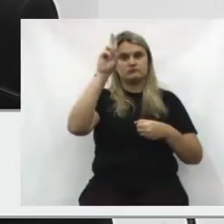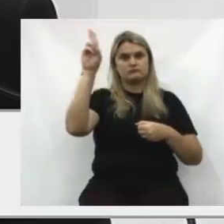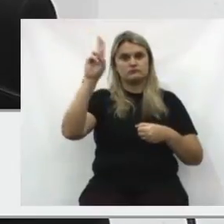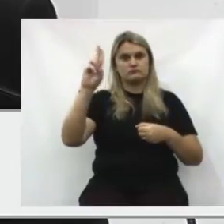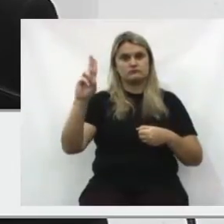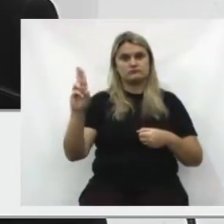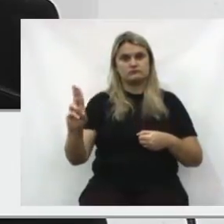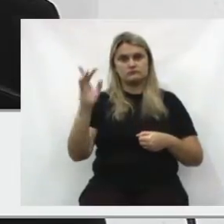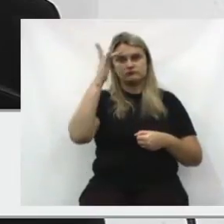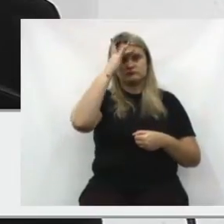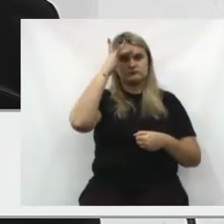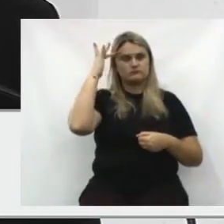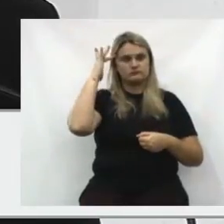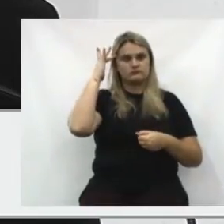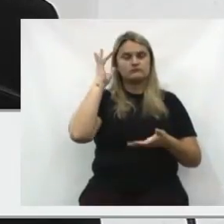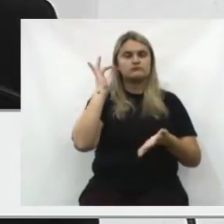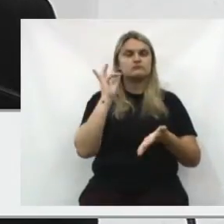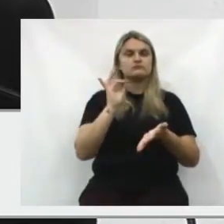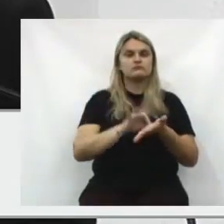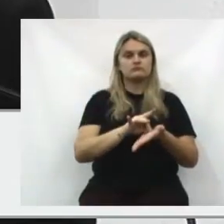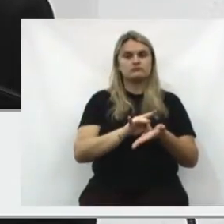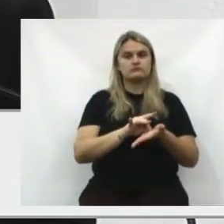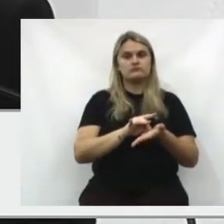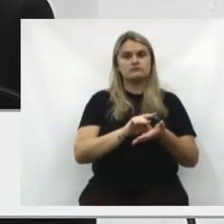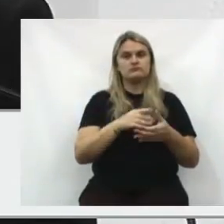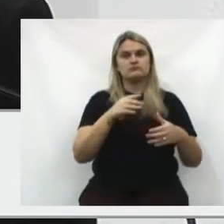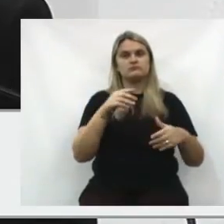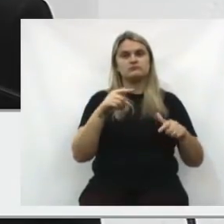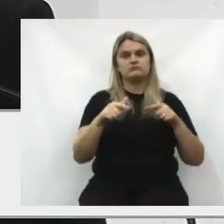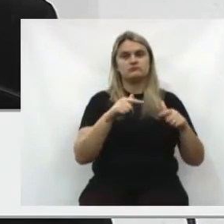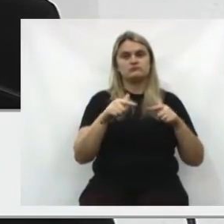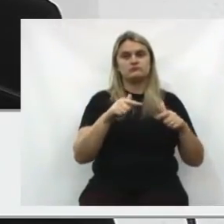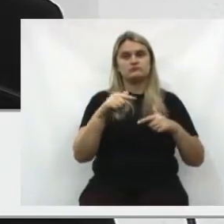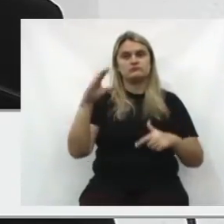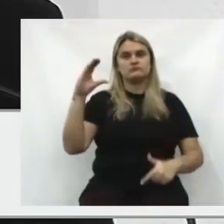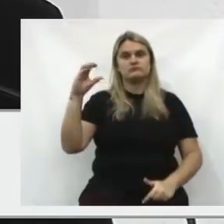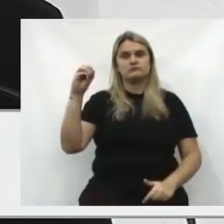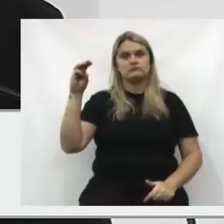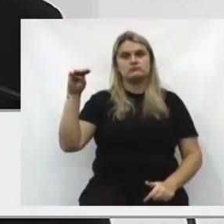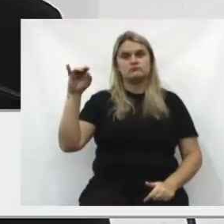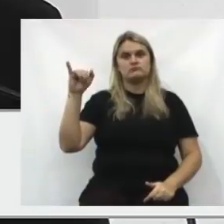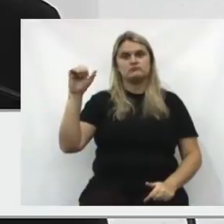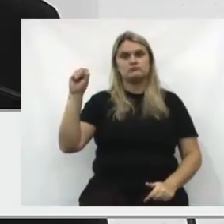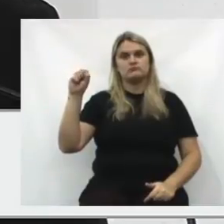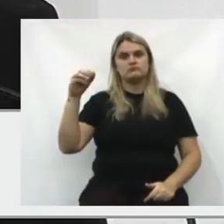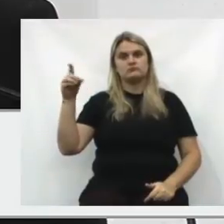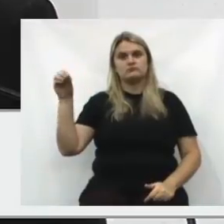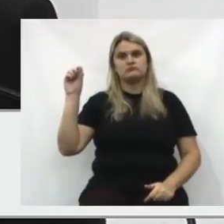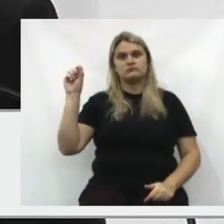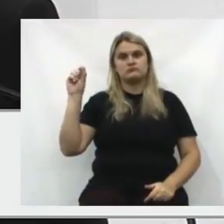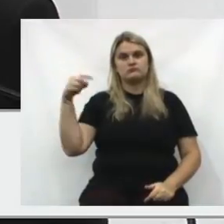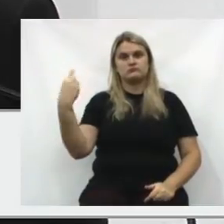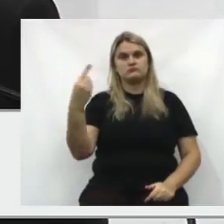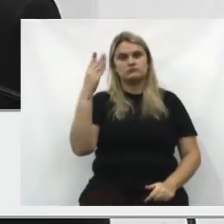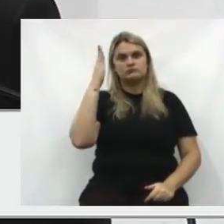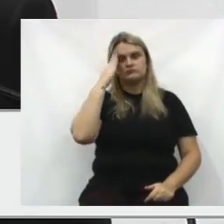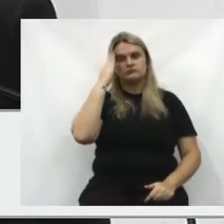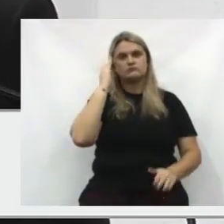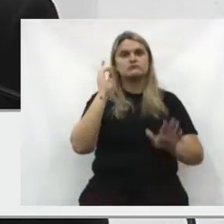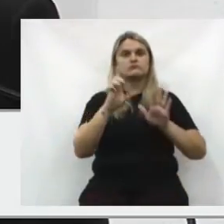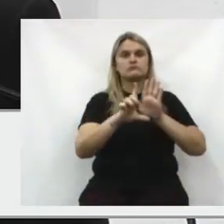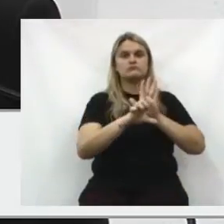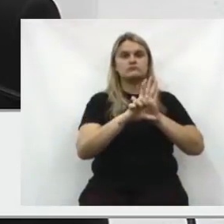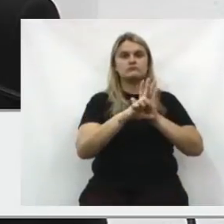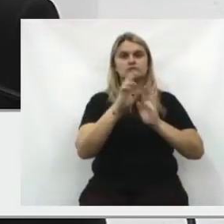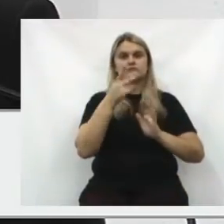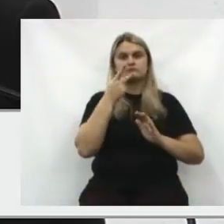nos manifestar sobre nomeação de funcionários efetivos em cargos de comissão. Aquilo que vocês